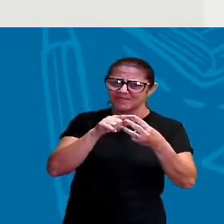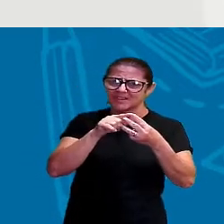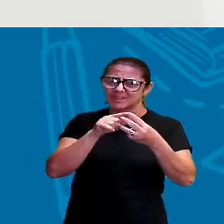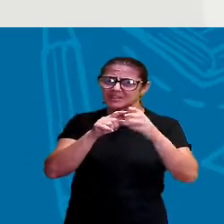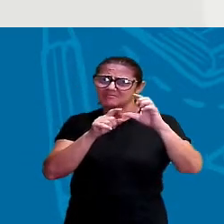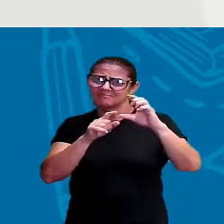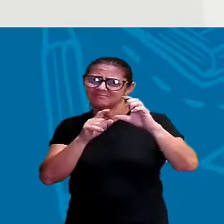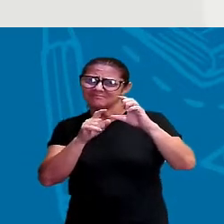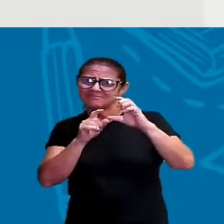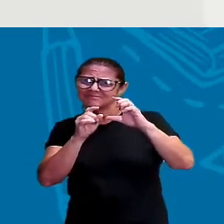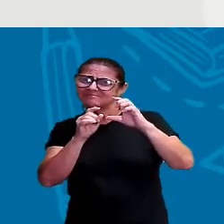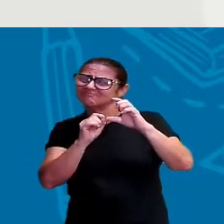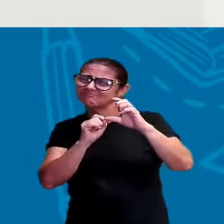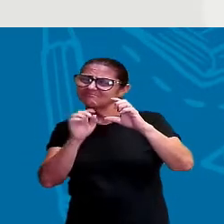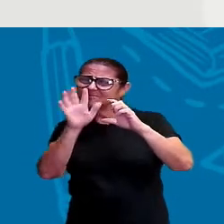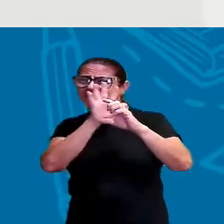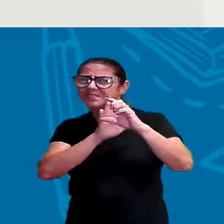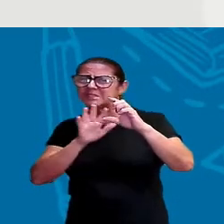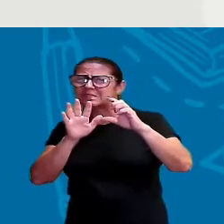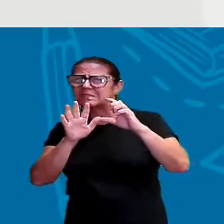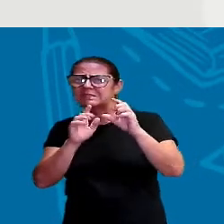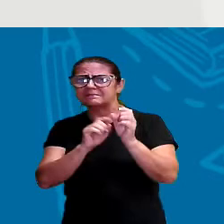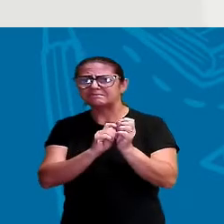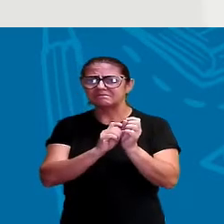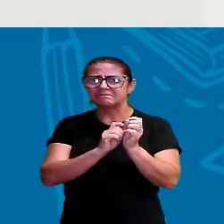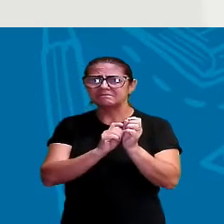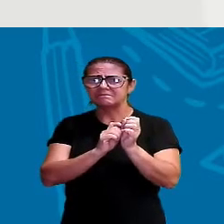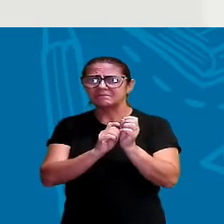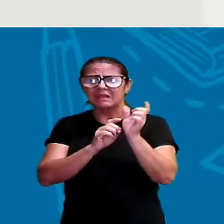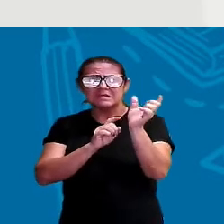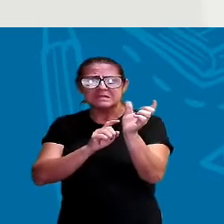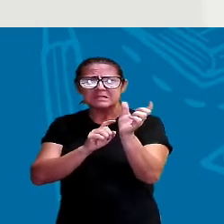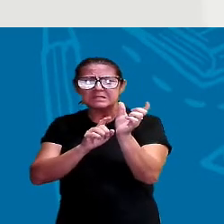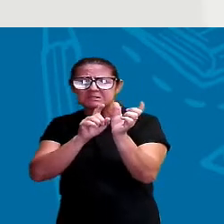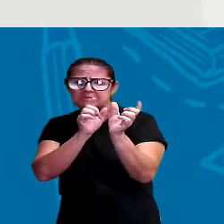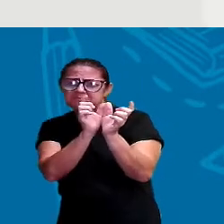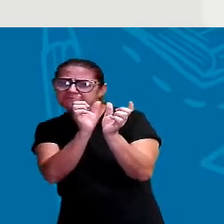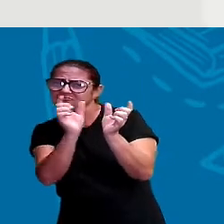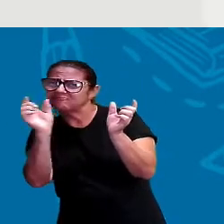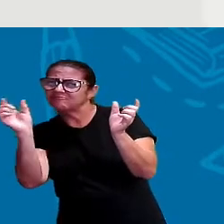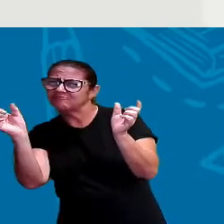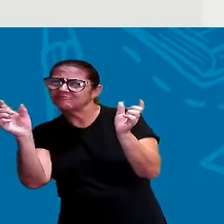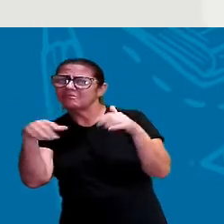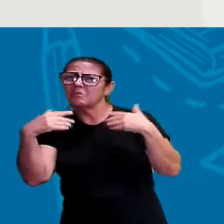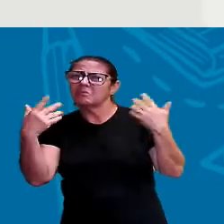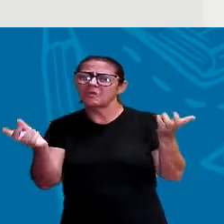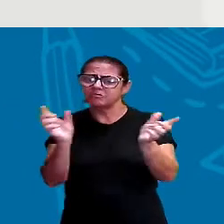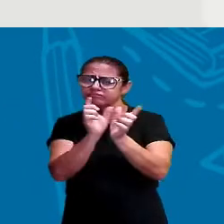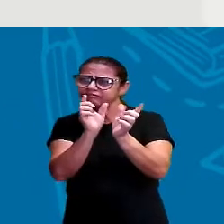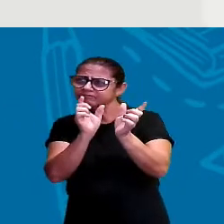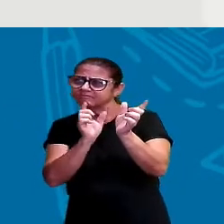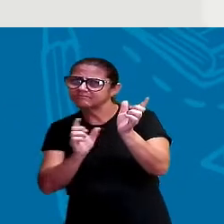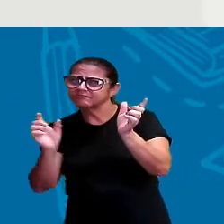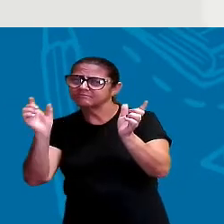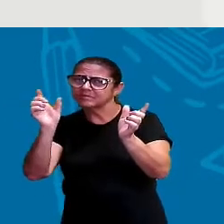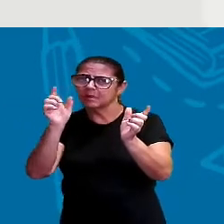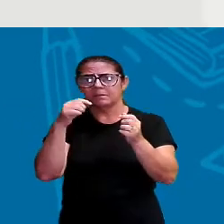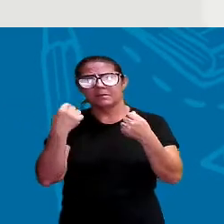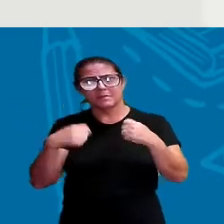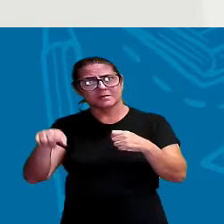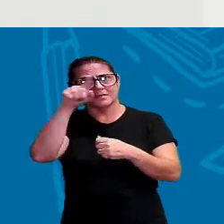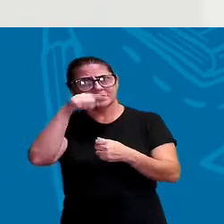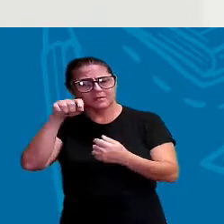são muito, mas muito parecidos. Tem algumas particularidades que cabe a você agora prestar atenção e fazer as suas